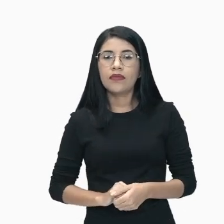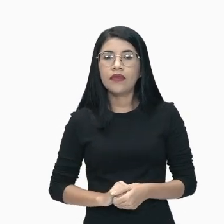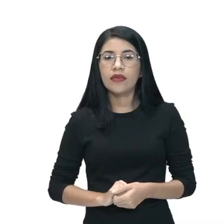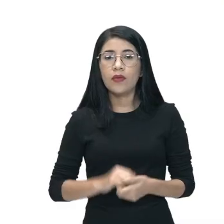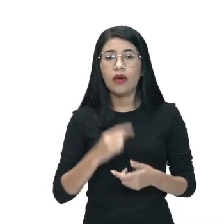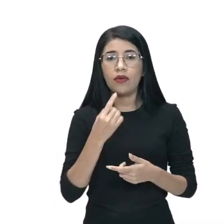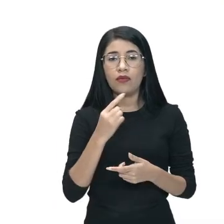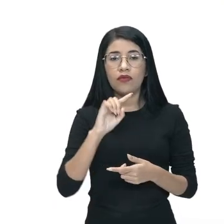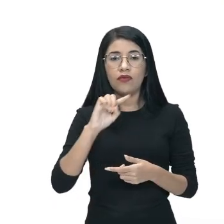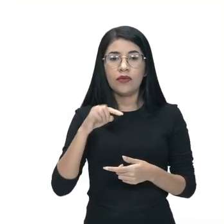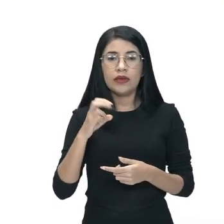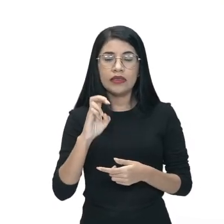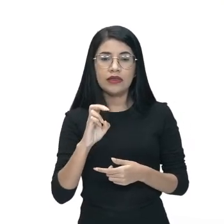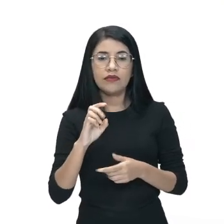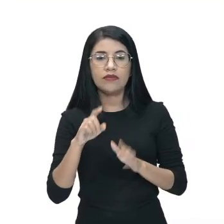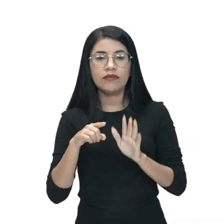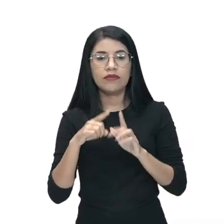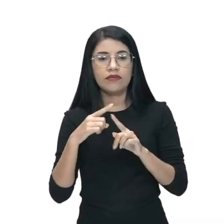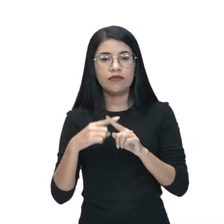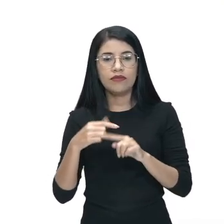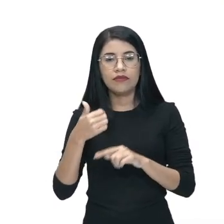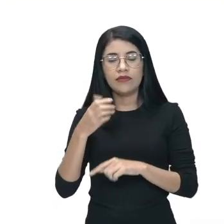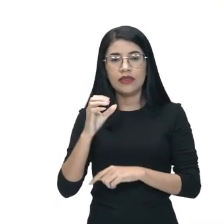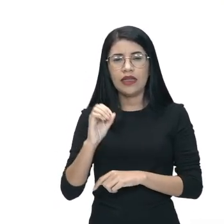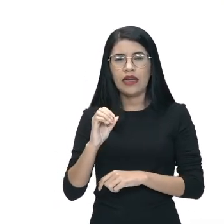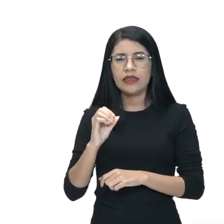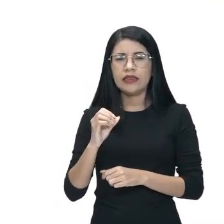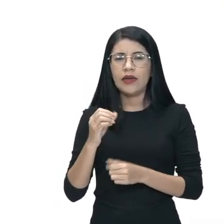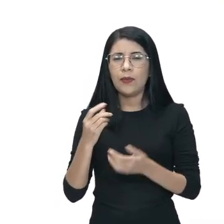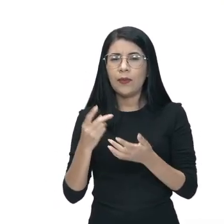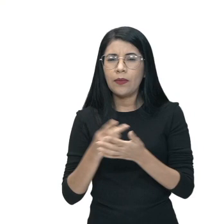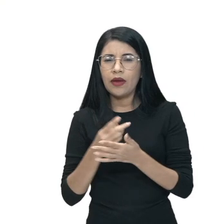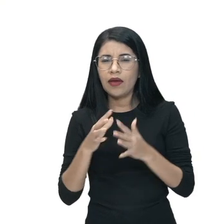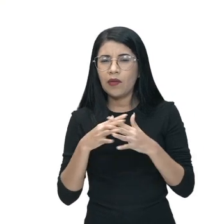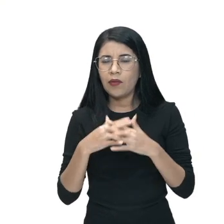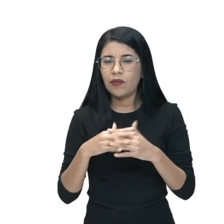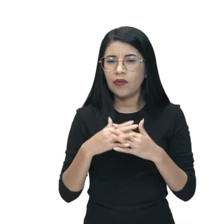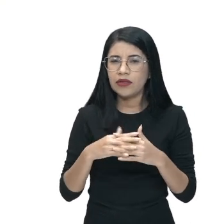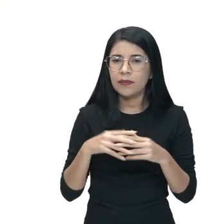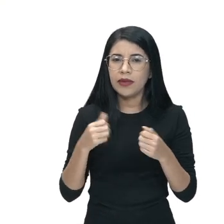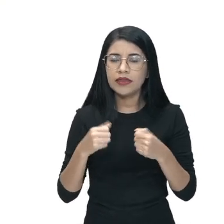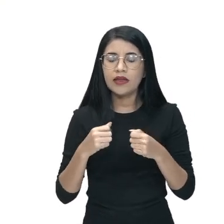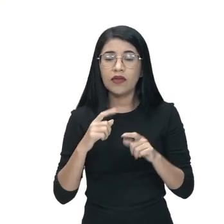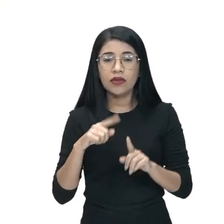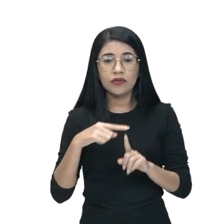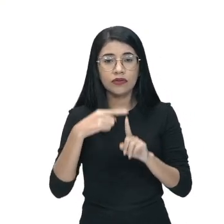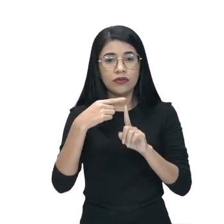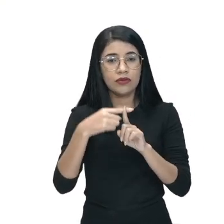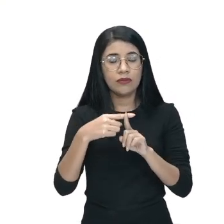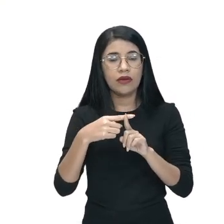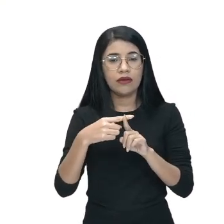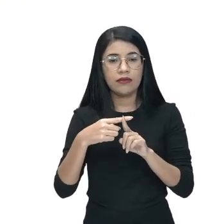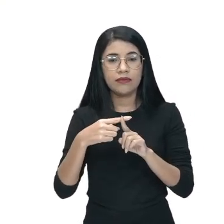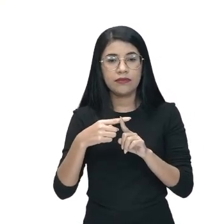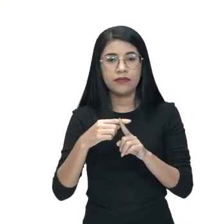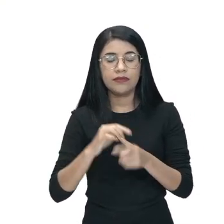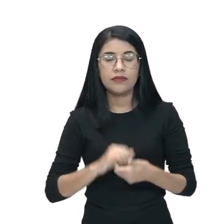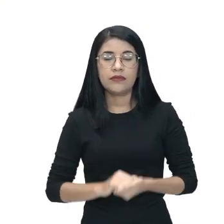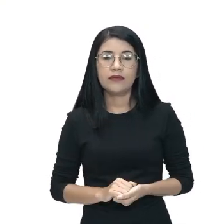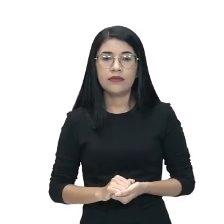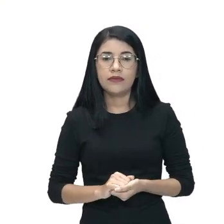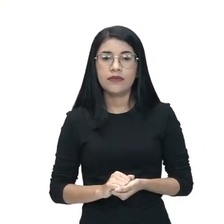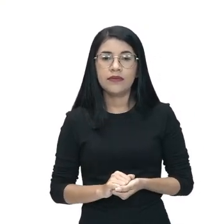me enganei aqui com o expoente, né? Porque tem que somar, não diminuir. Então, é mais 1 aqui, né, pessoal? Como é mais